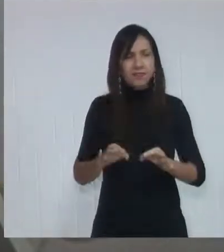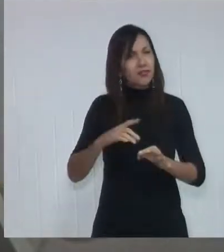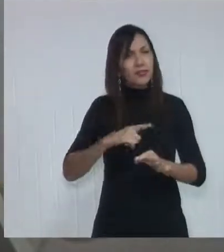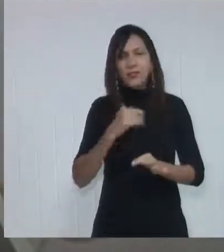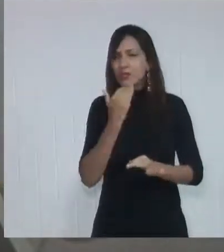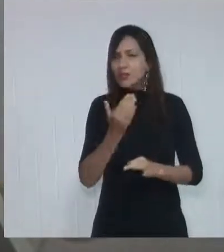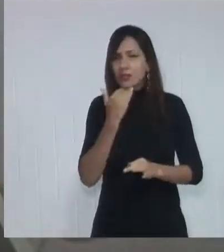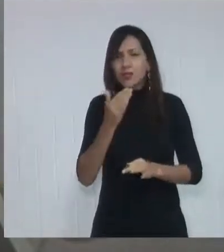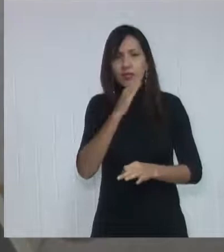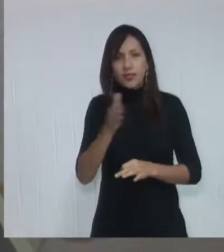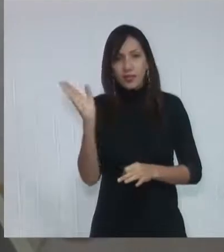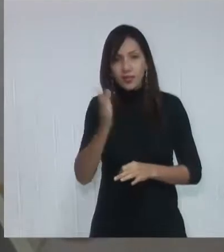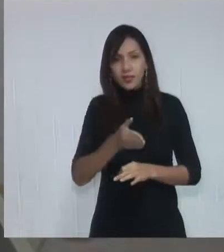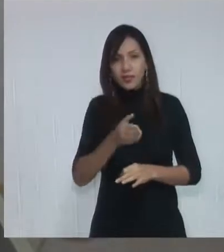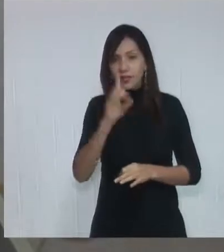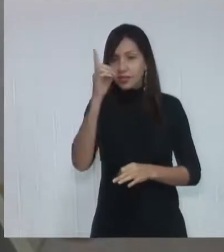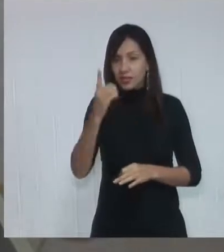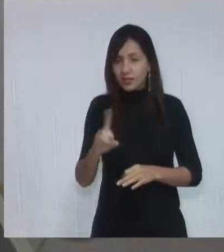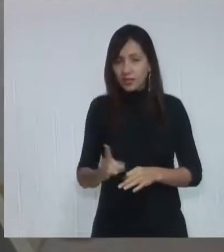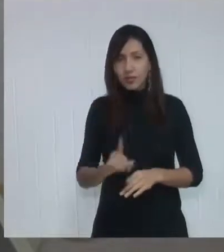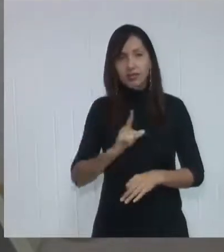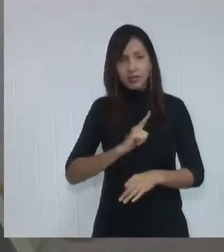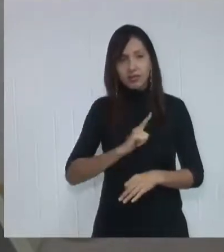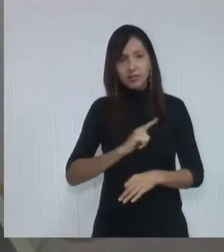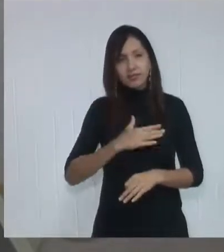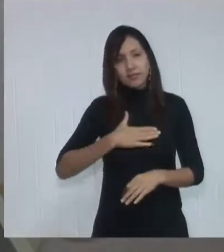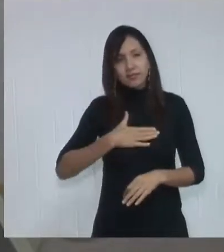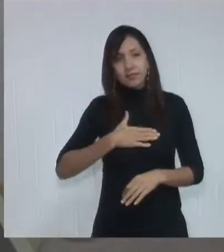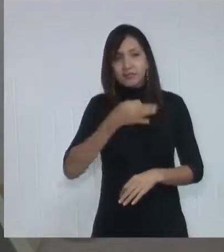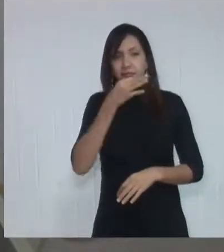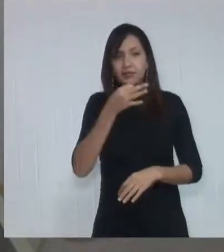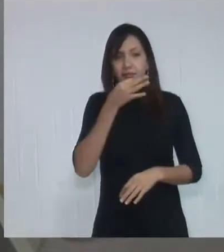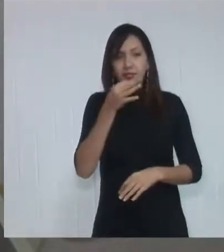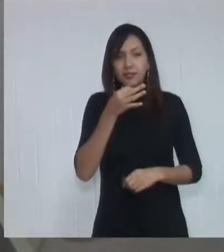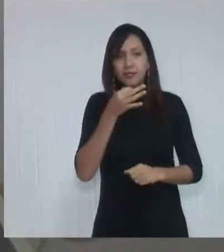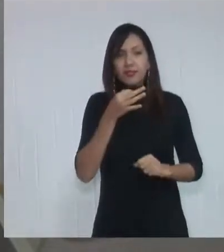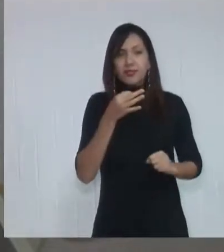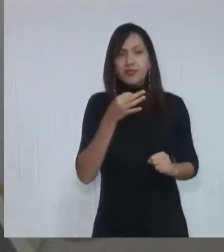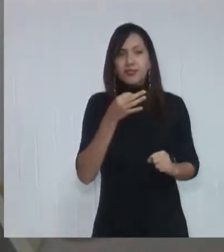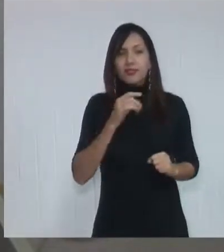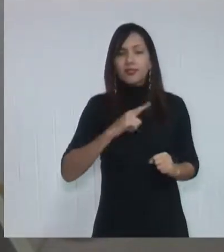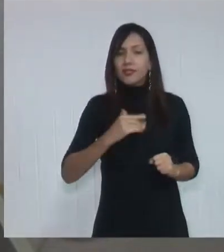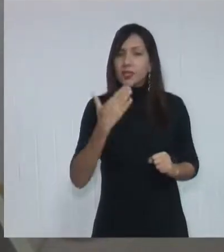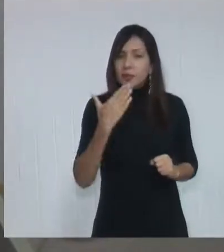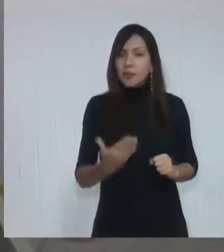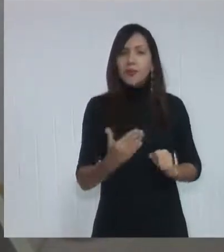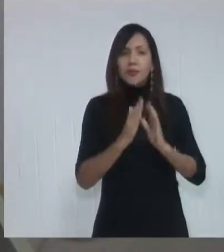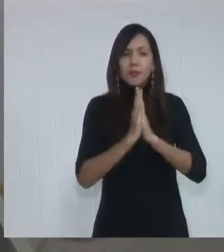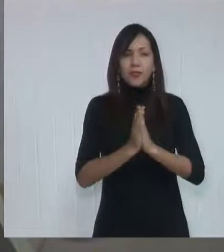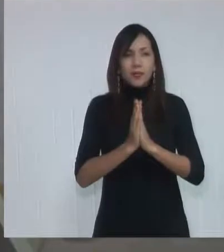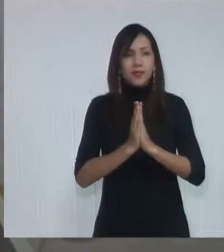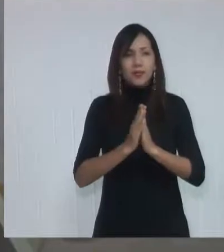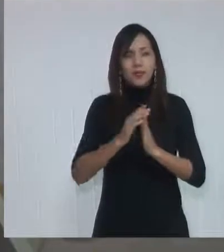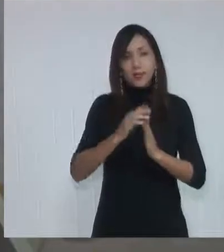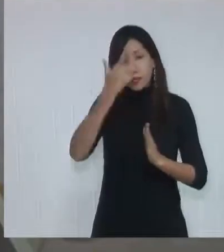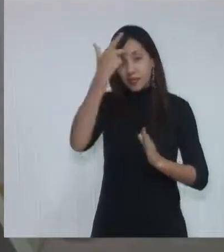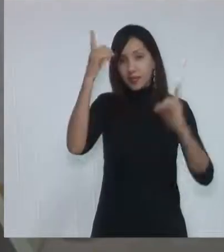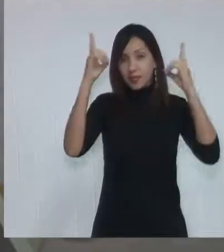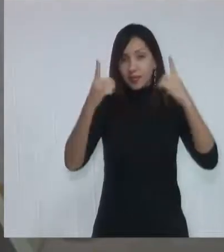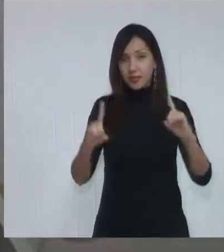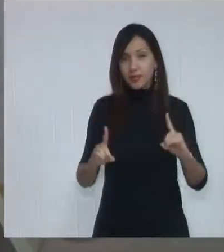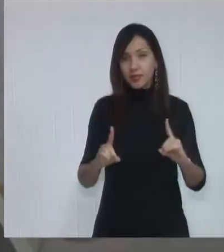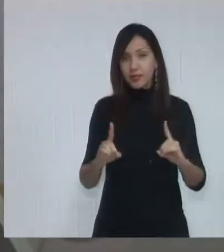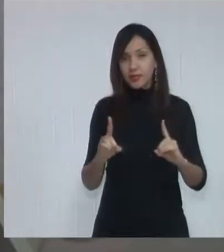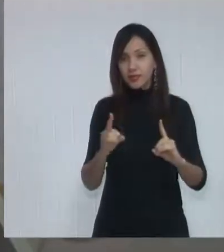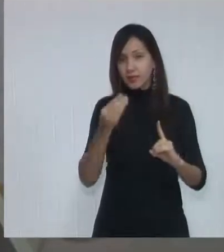se retirem direitos. Não é? É uma alternativa e um apelo, na verdade, para que a pessoa com deficiência não